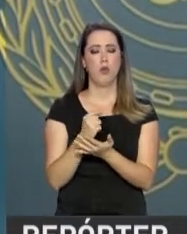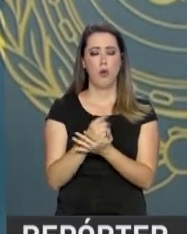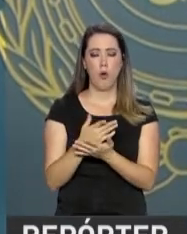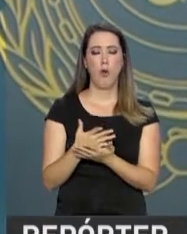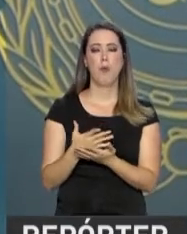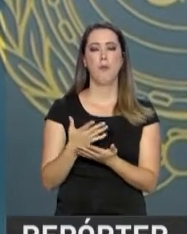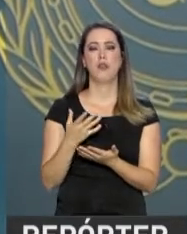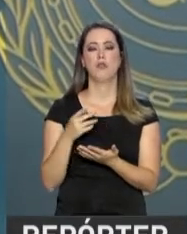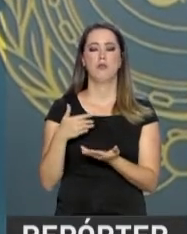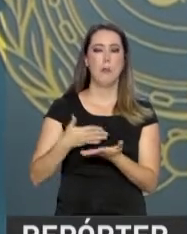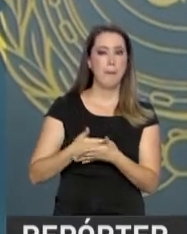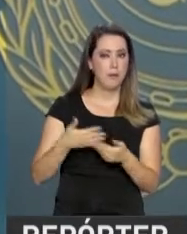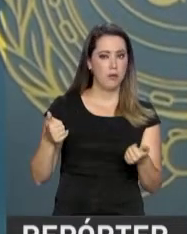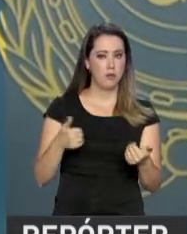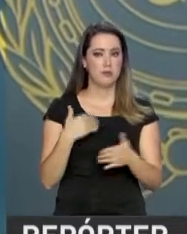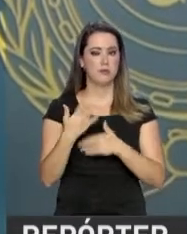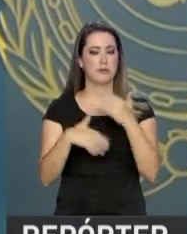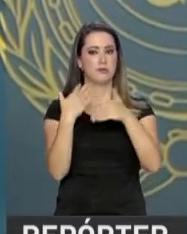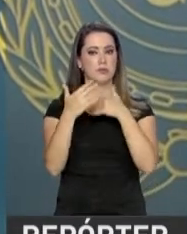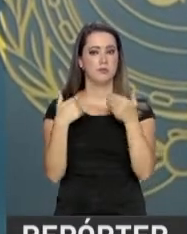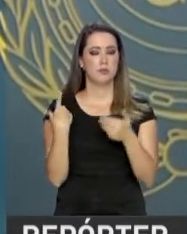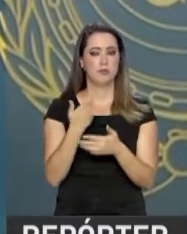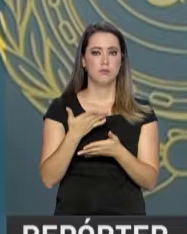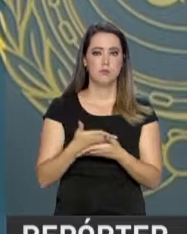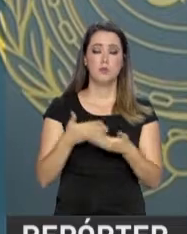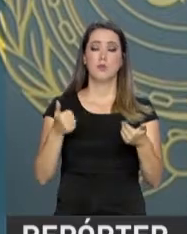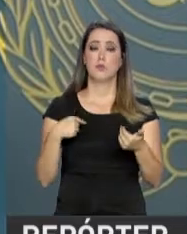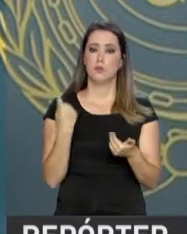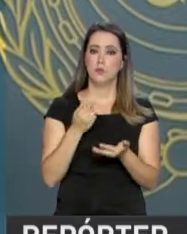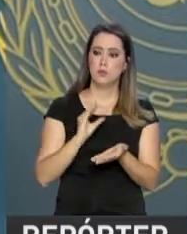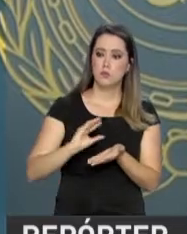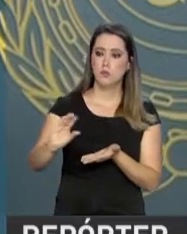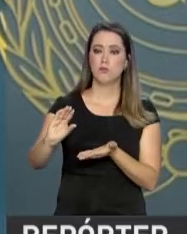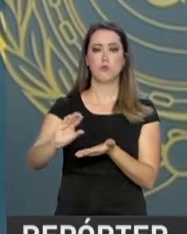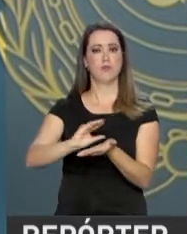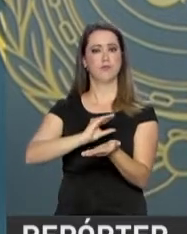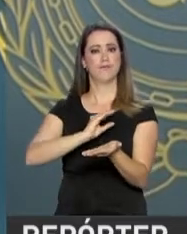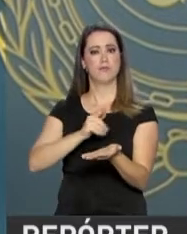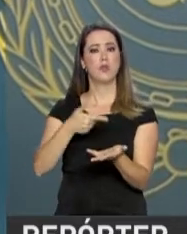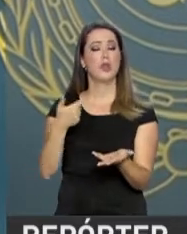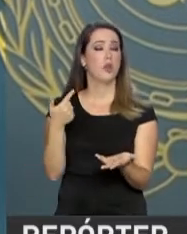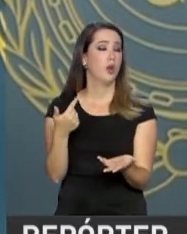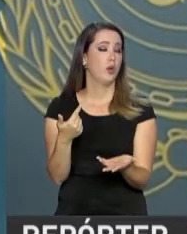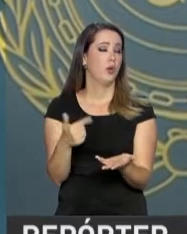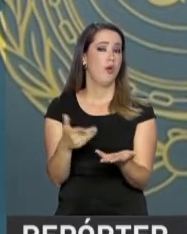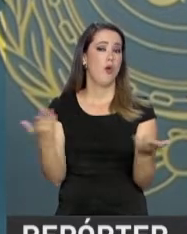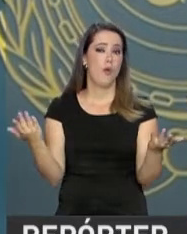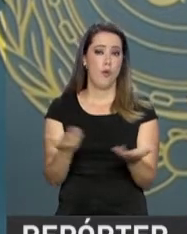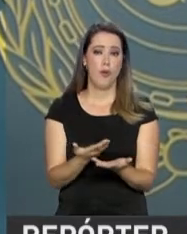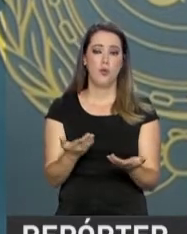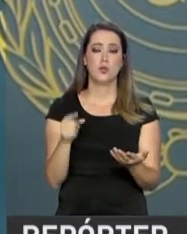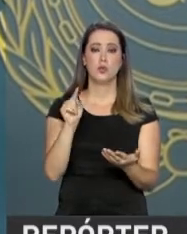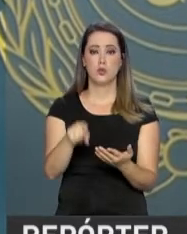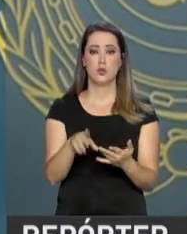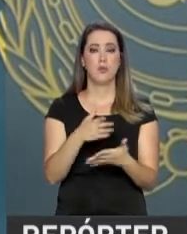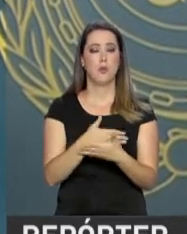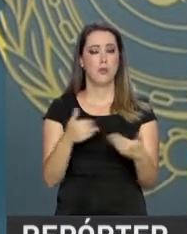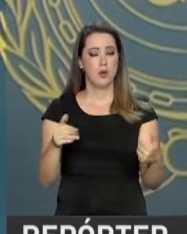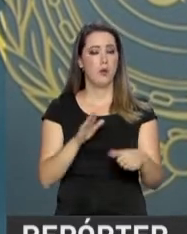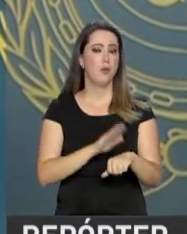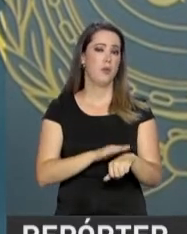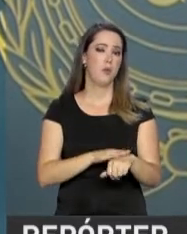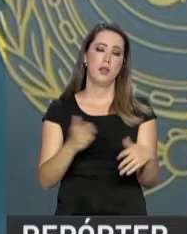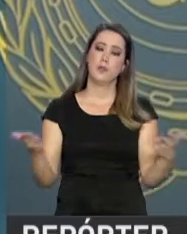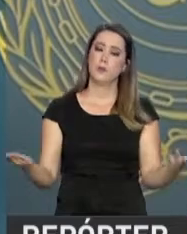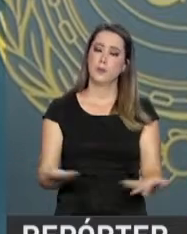nosso fluxo de investimentos e para isso não poderia haver melhor momento do que este